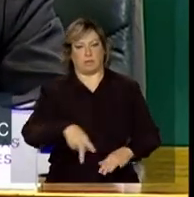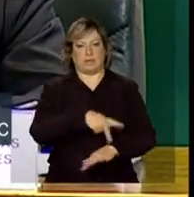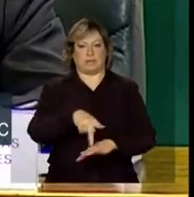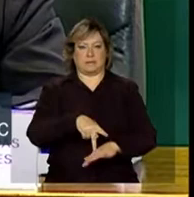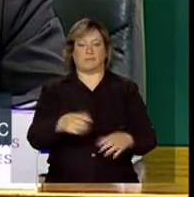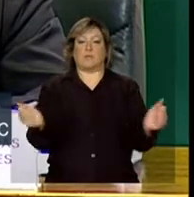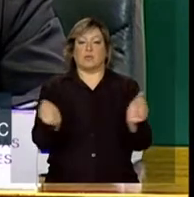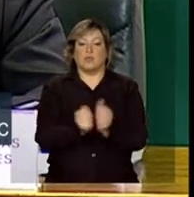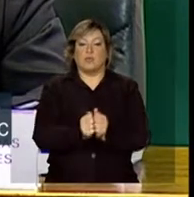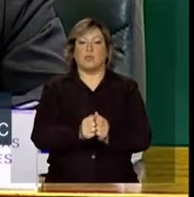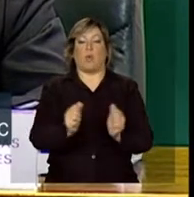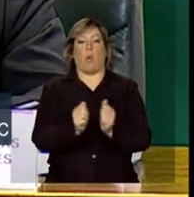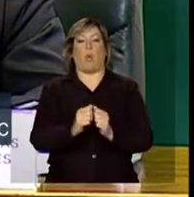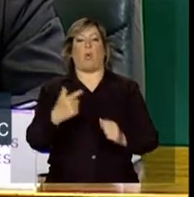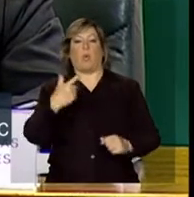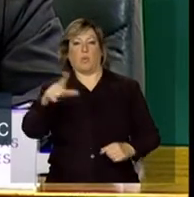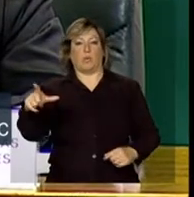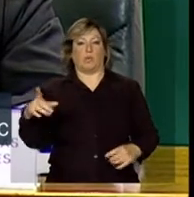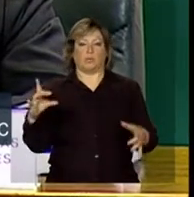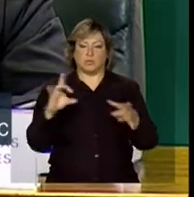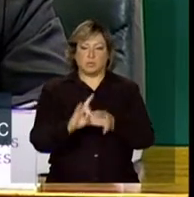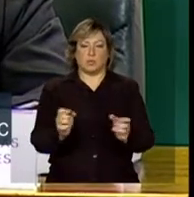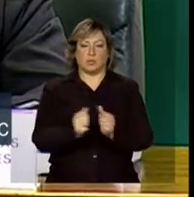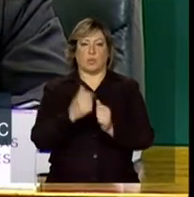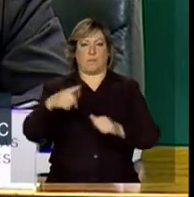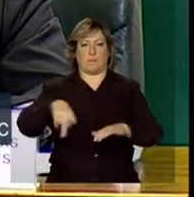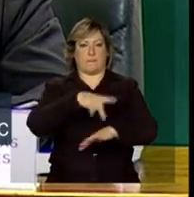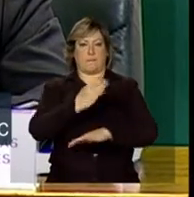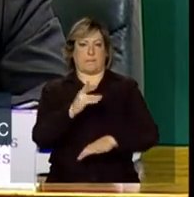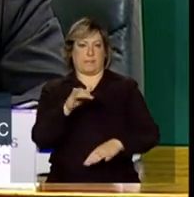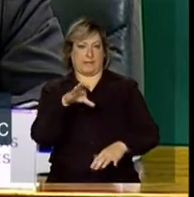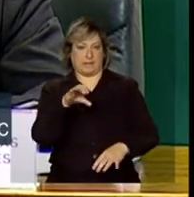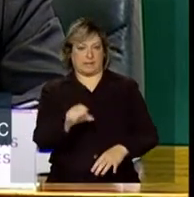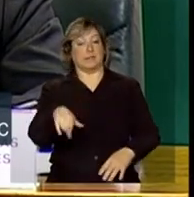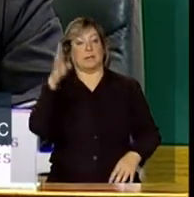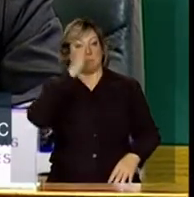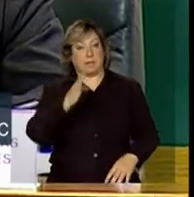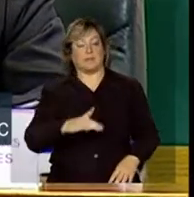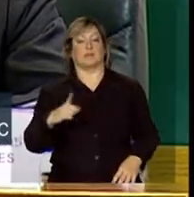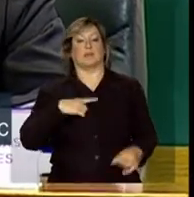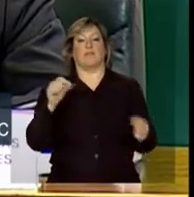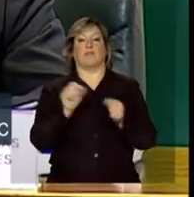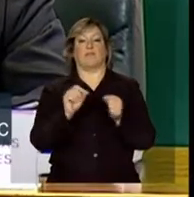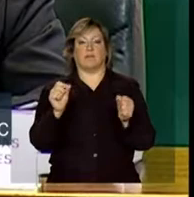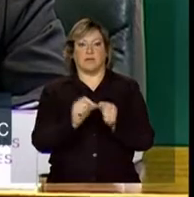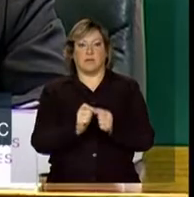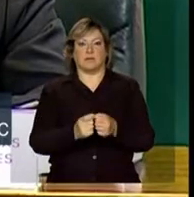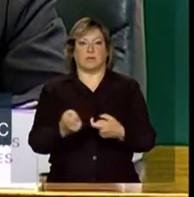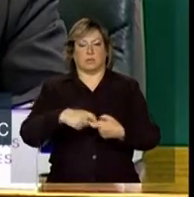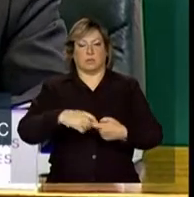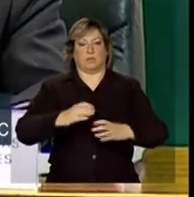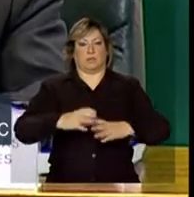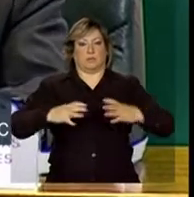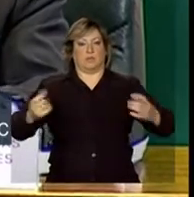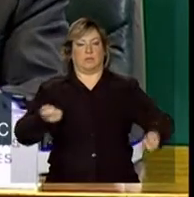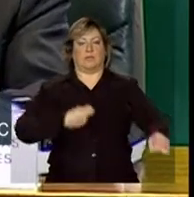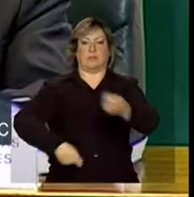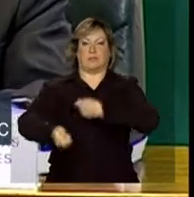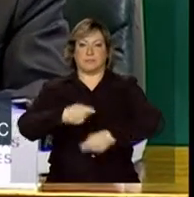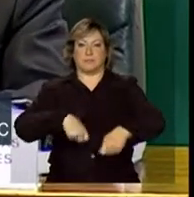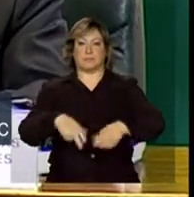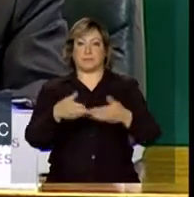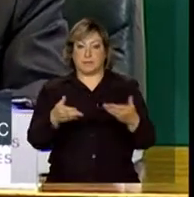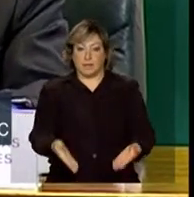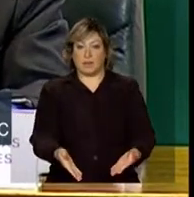países que integram o brics o Brasil tem dados com a contribuição para retomada do crescimento do comércio internacional e por essa via